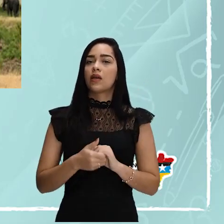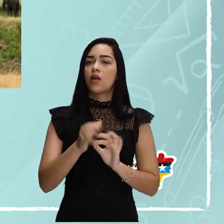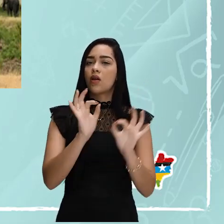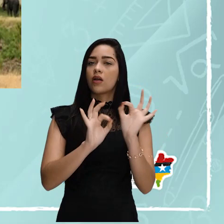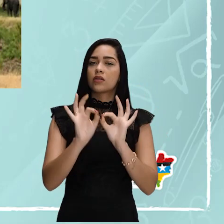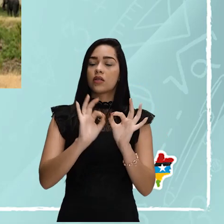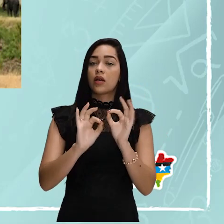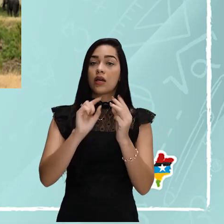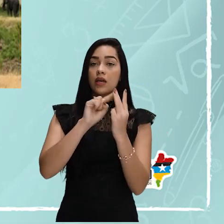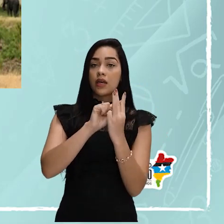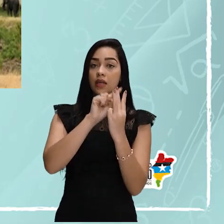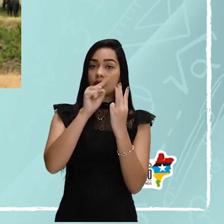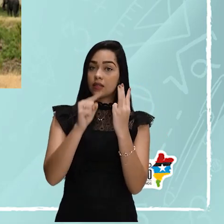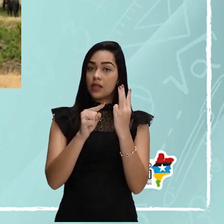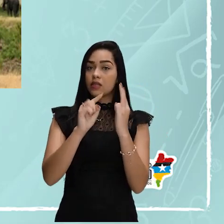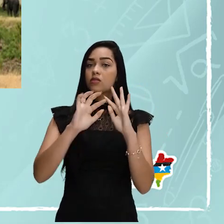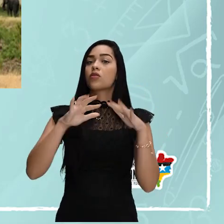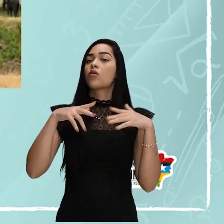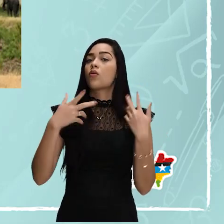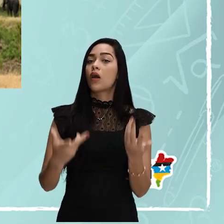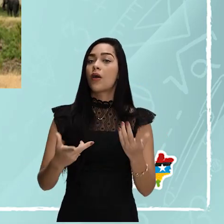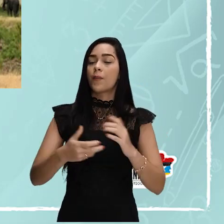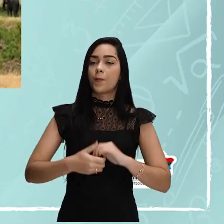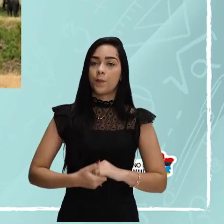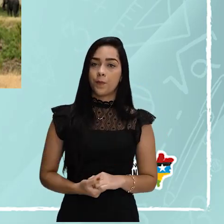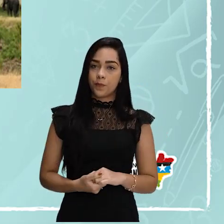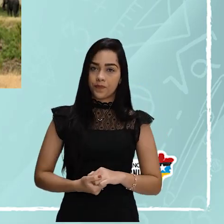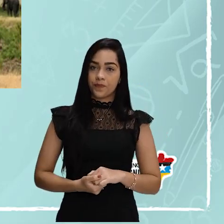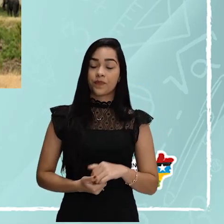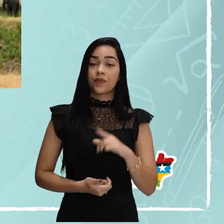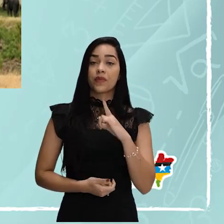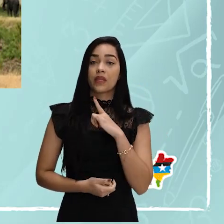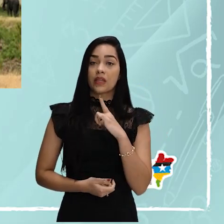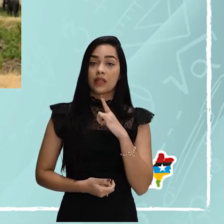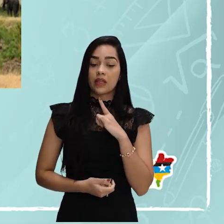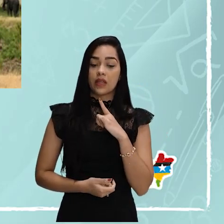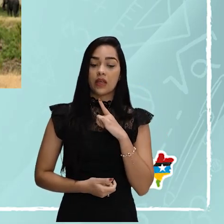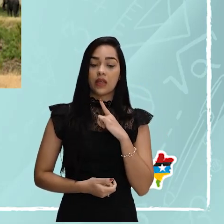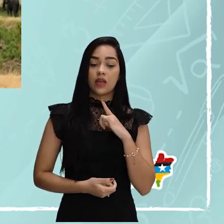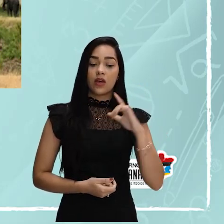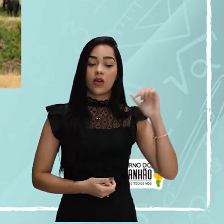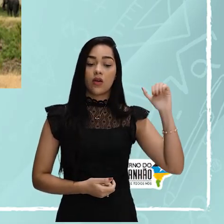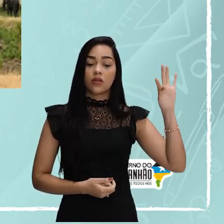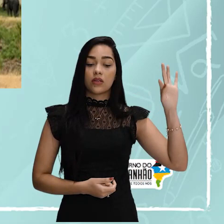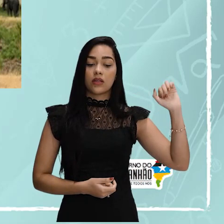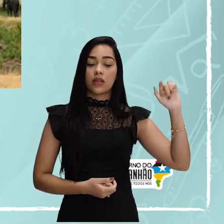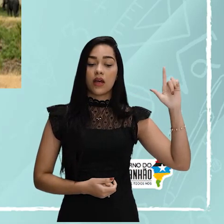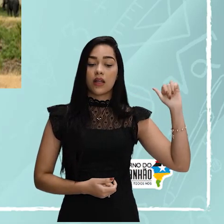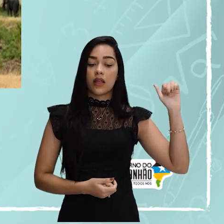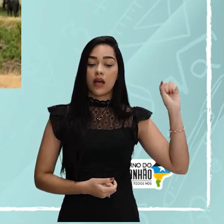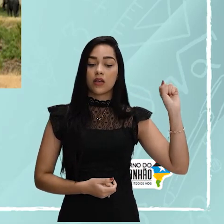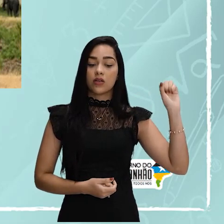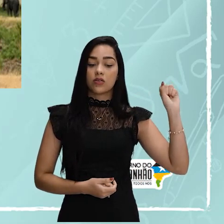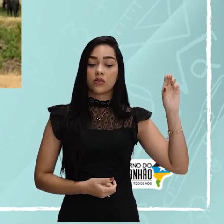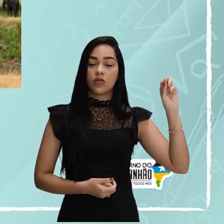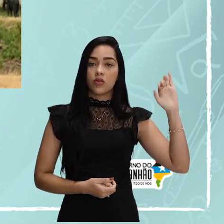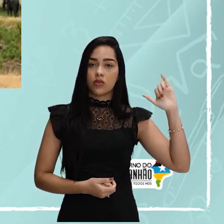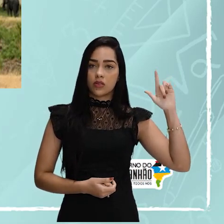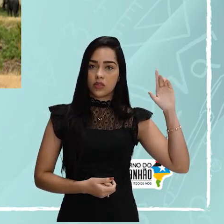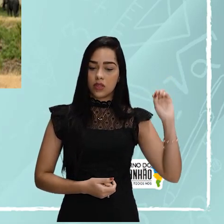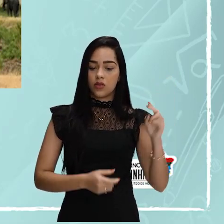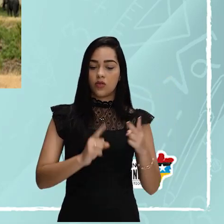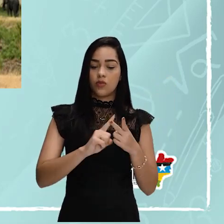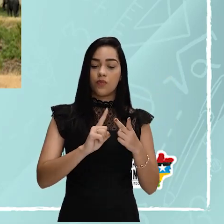classificar a biosfera em 3 biociclos. Quais são? Nós temos aqui o talassociclo, né? O